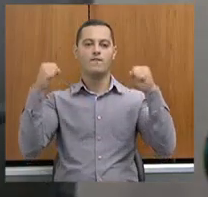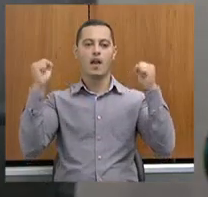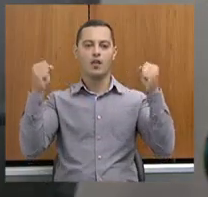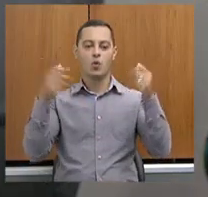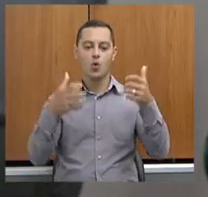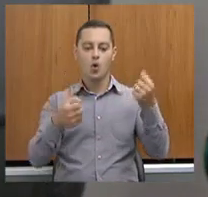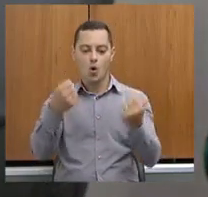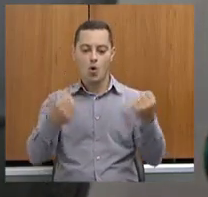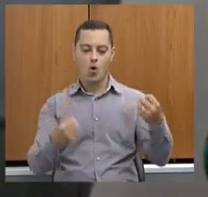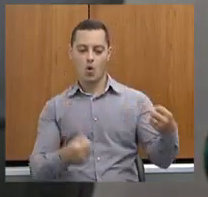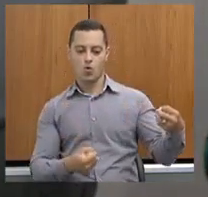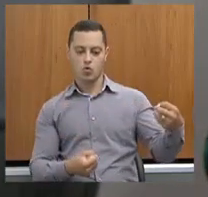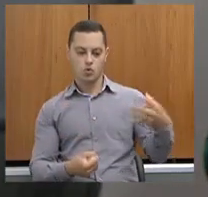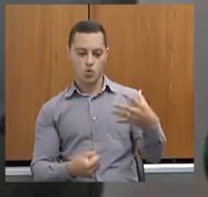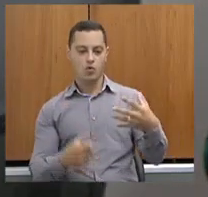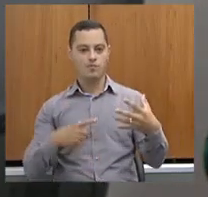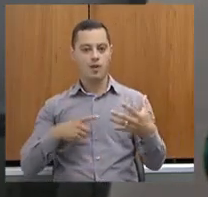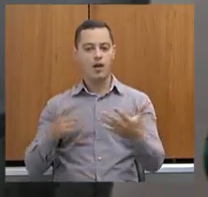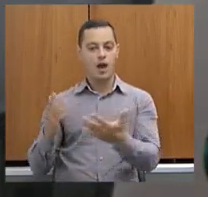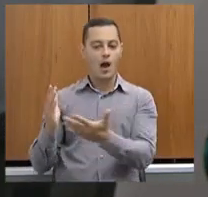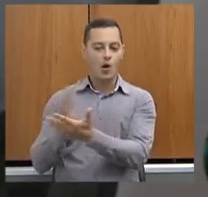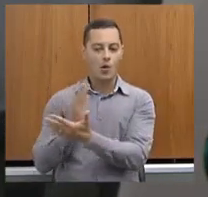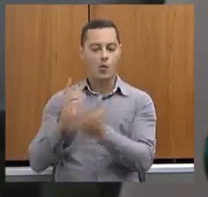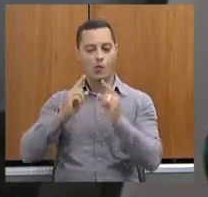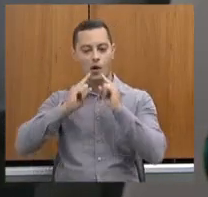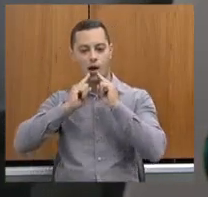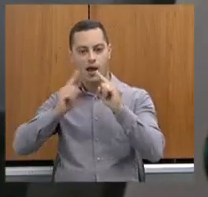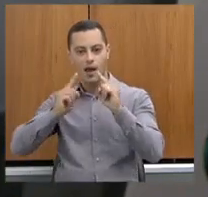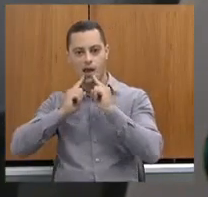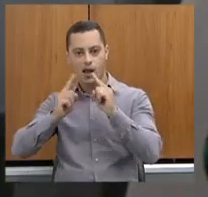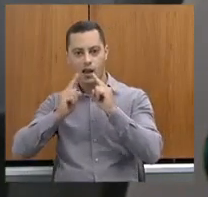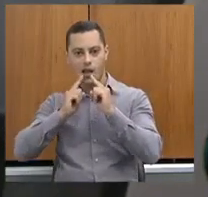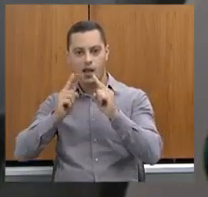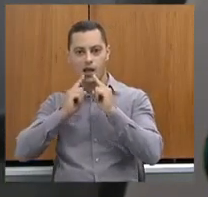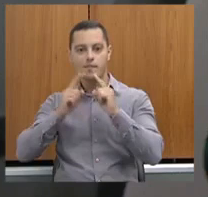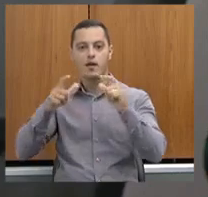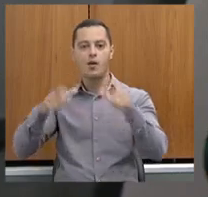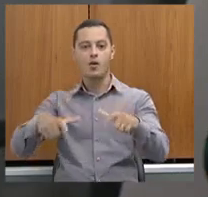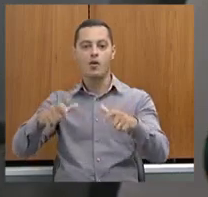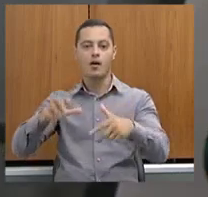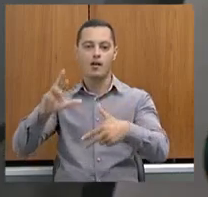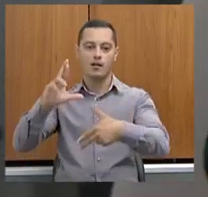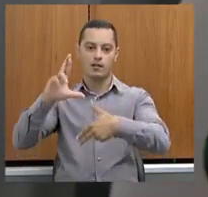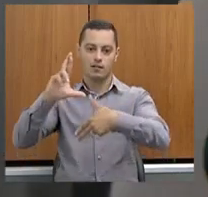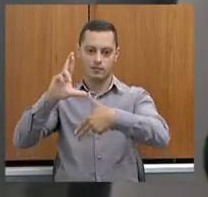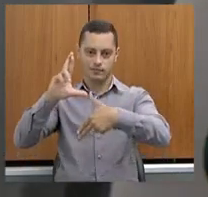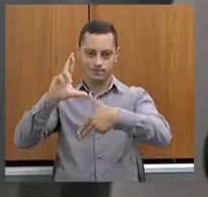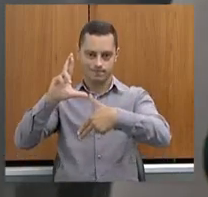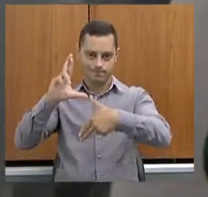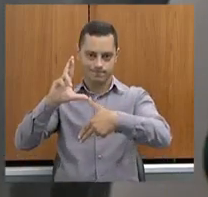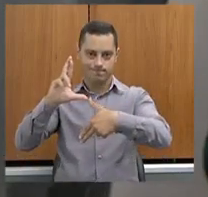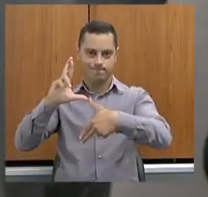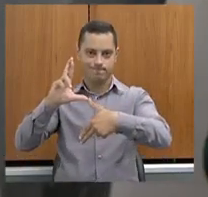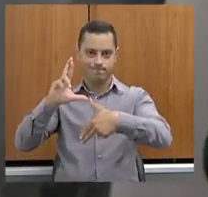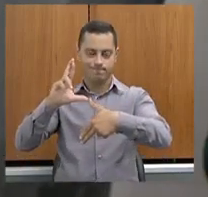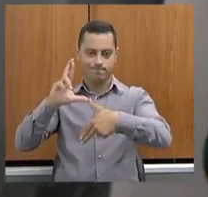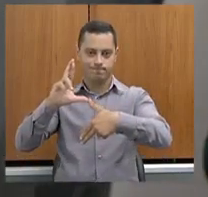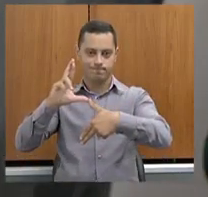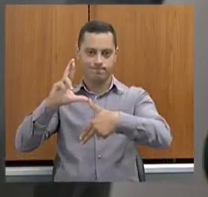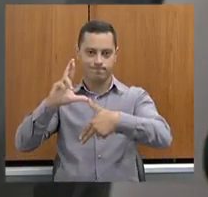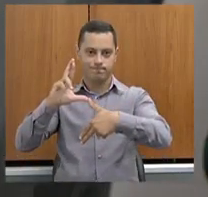pessoas queixando cotidianamente de Ribeirão das Neves não pediu atenção especial para o senhor